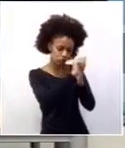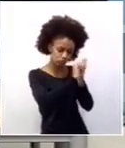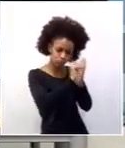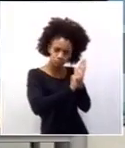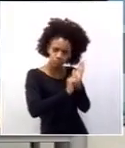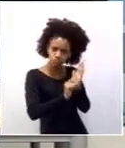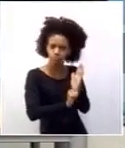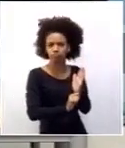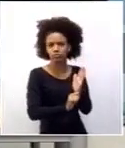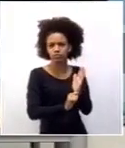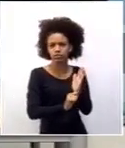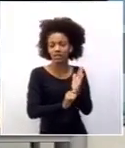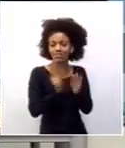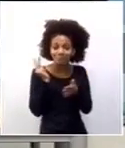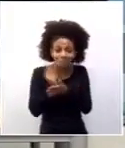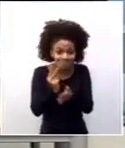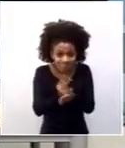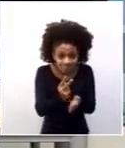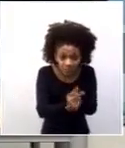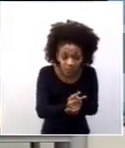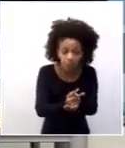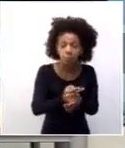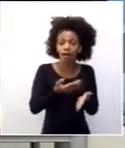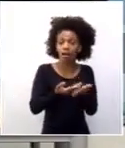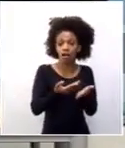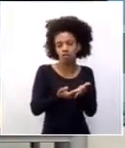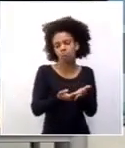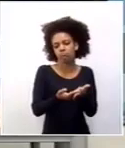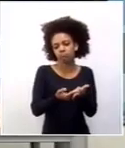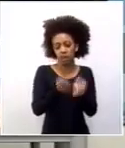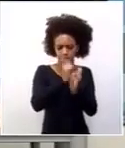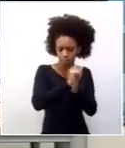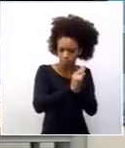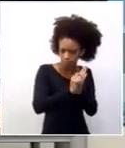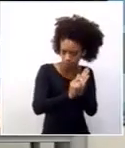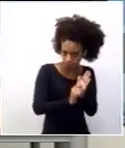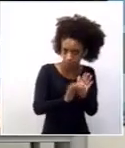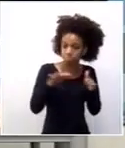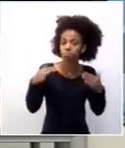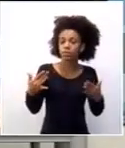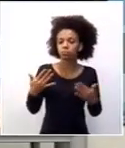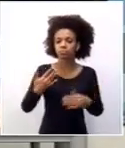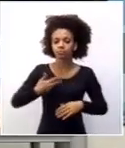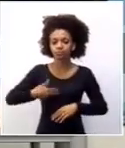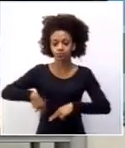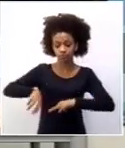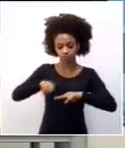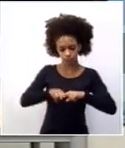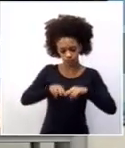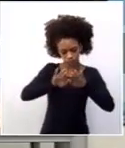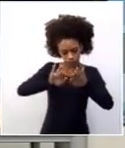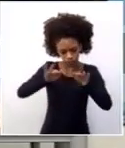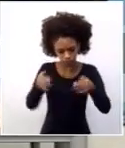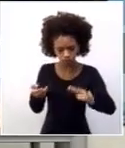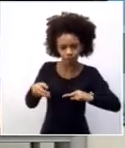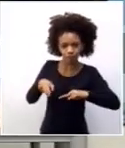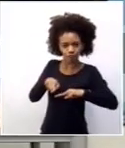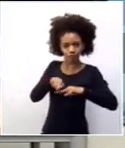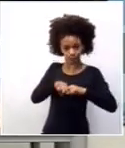aí anotando o que é importante da aula, tá bom? Então, postura e vamos então começar a nossa aula,